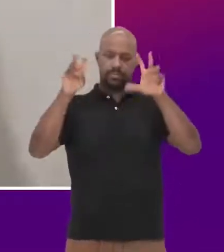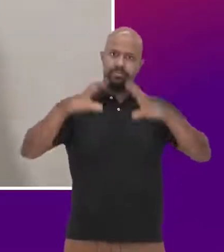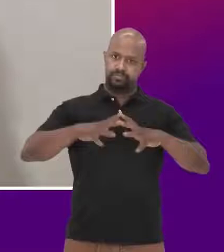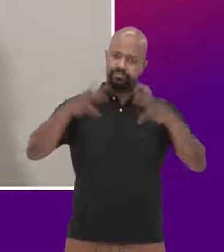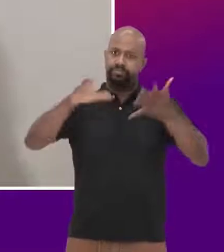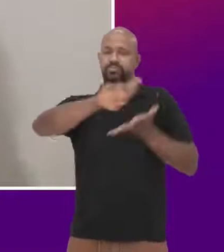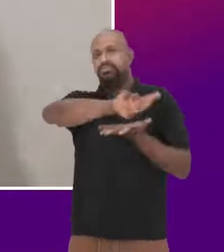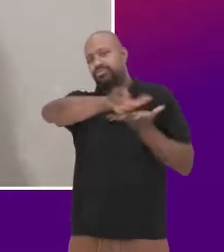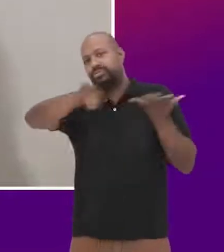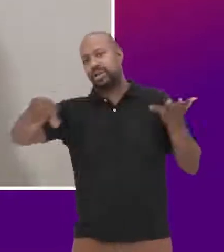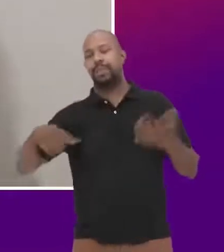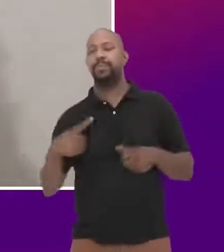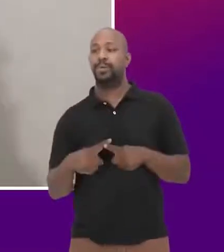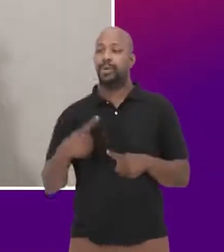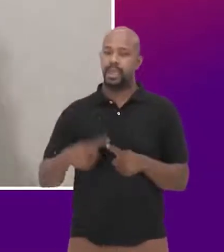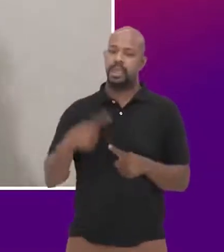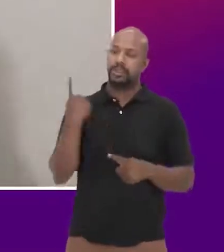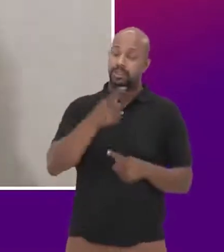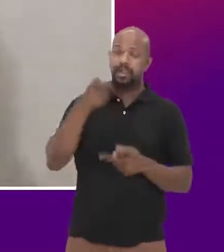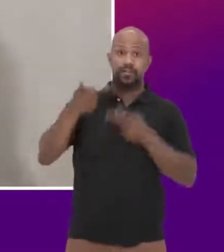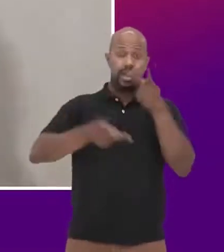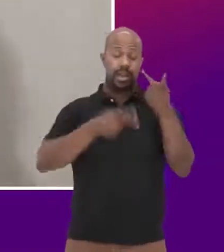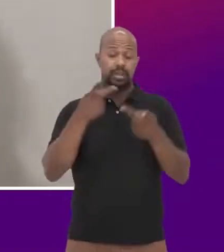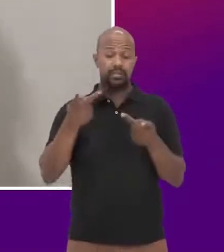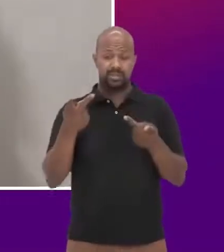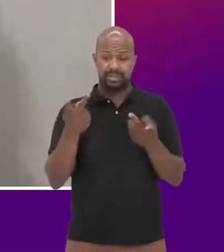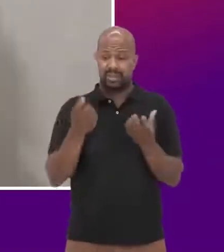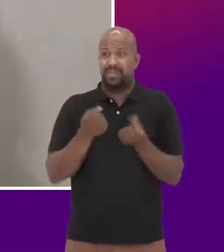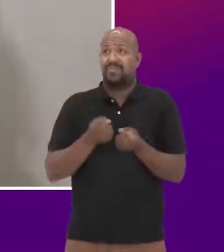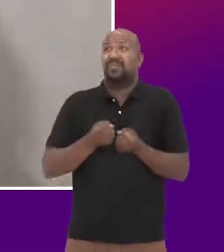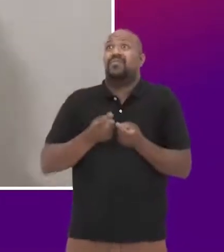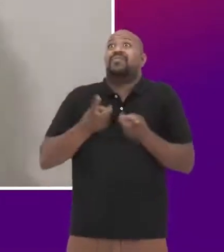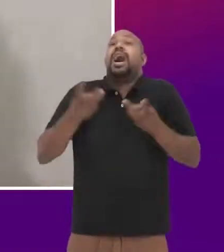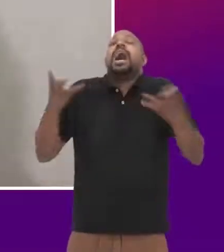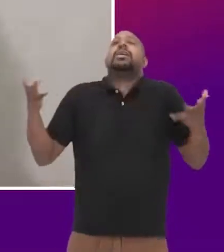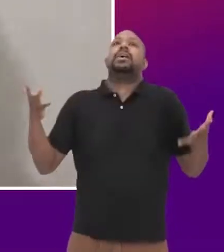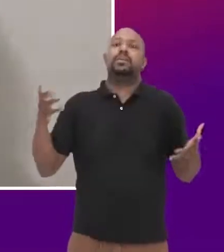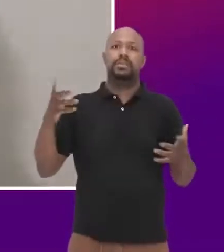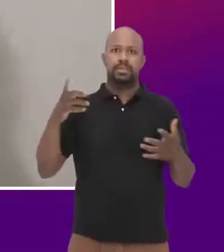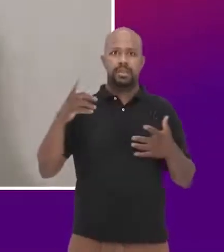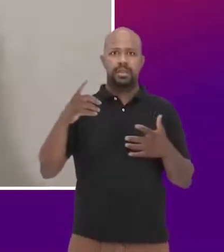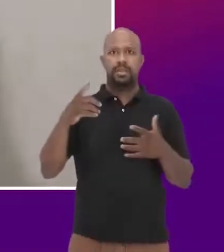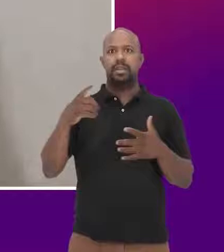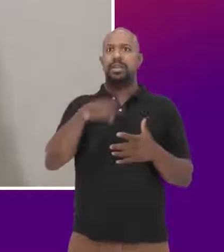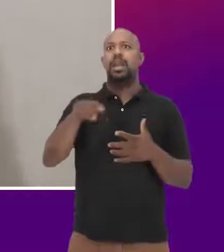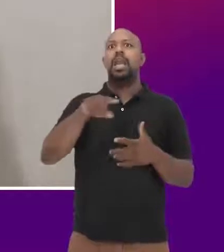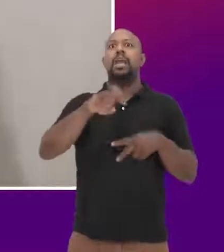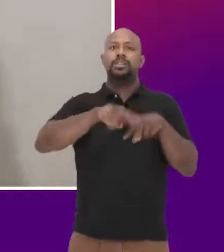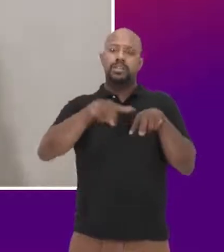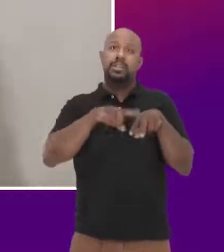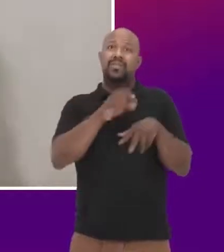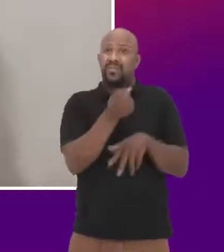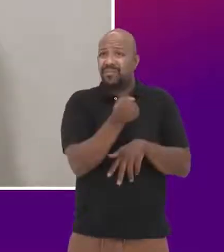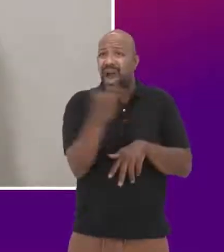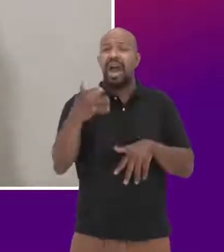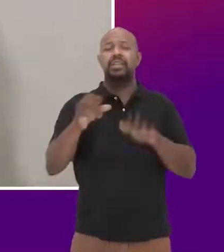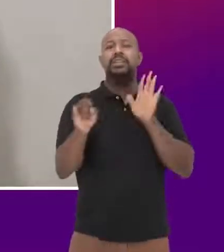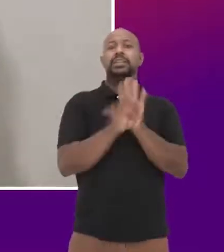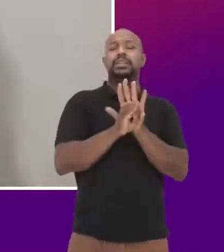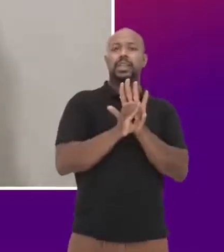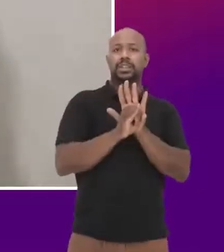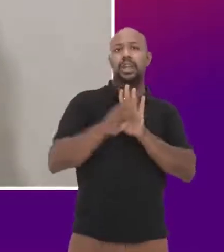grande, porque a gente está falando de várias letras que compõem várias